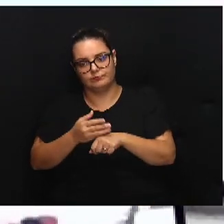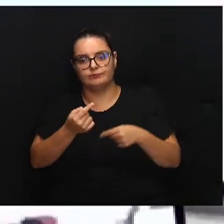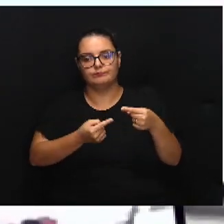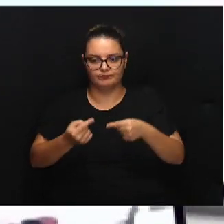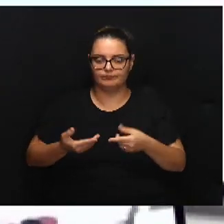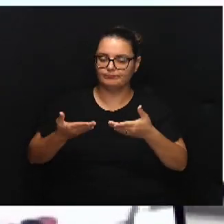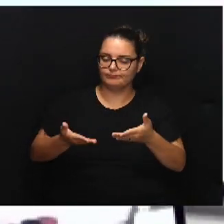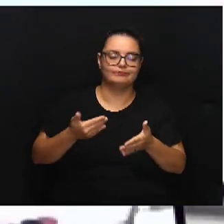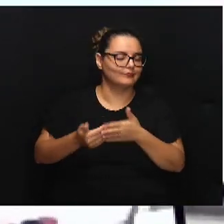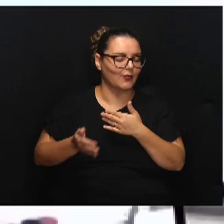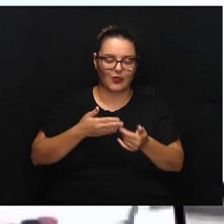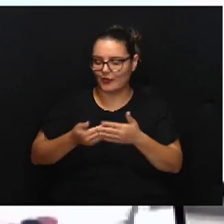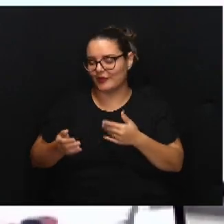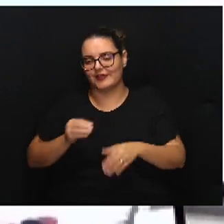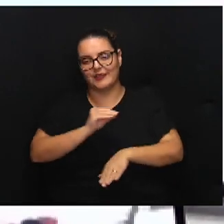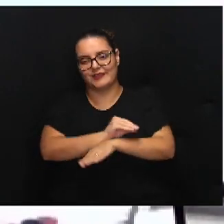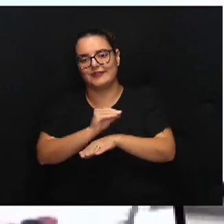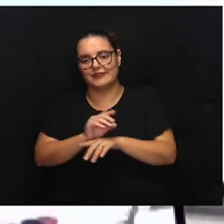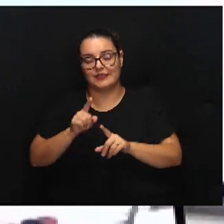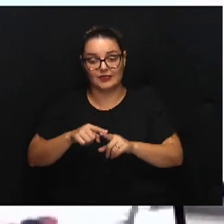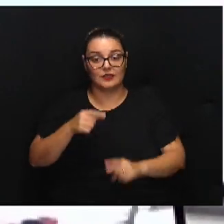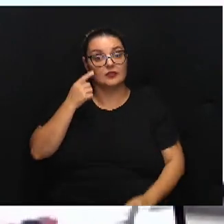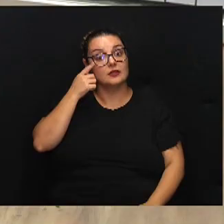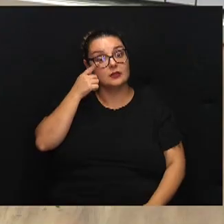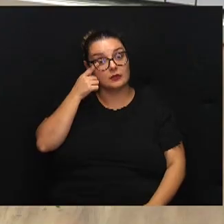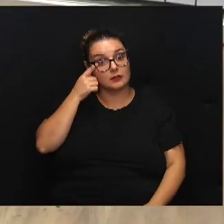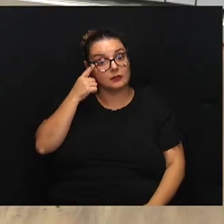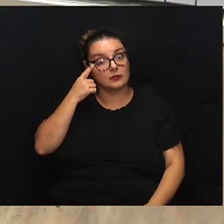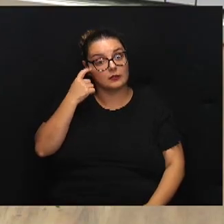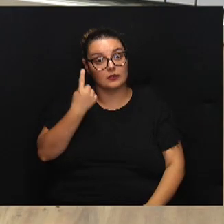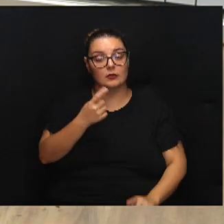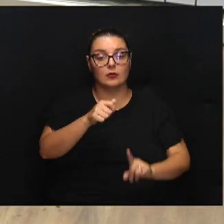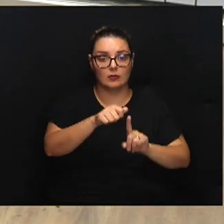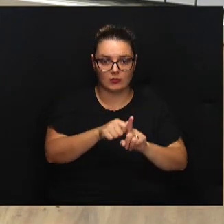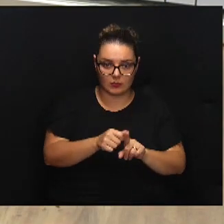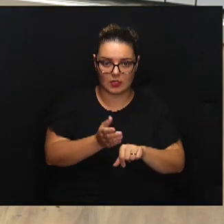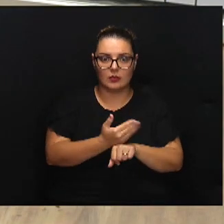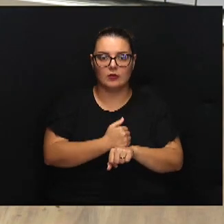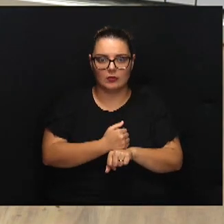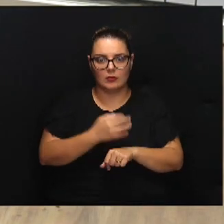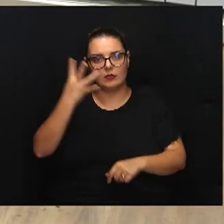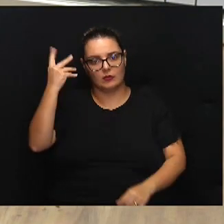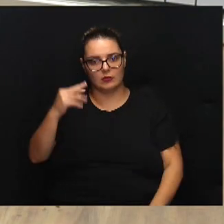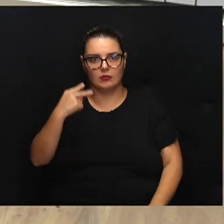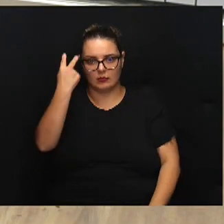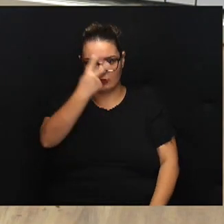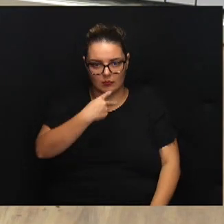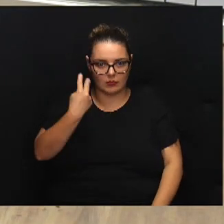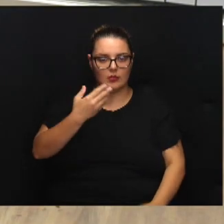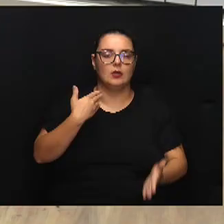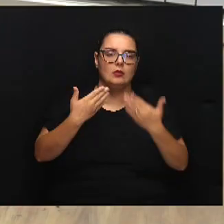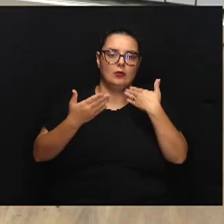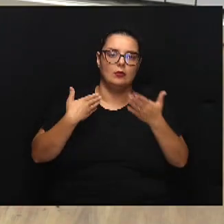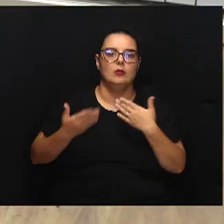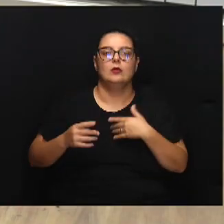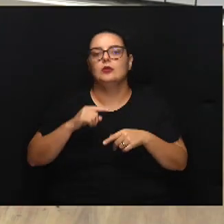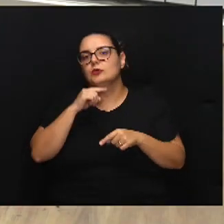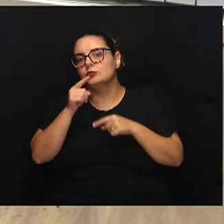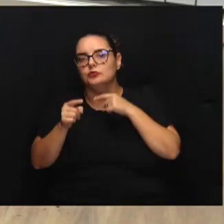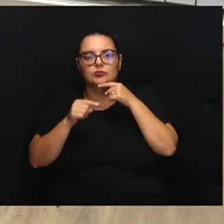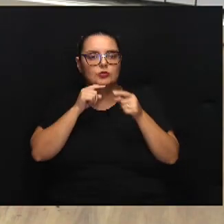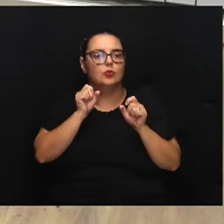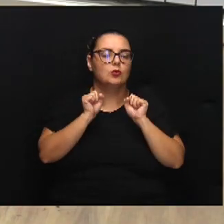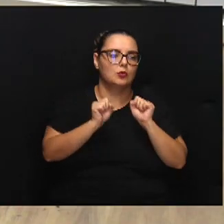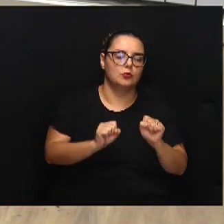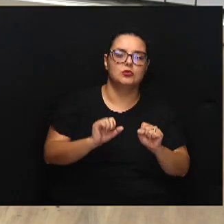caso. Qualquer tipo de cuidado. E um mês antes teve um curso teórico durante 2 horas que ela conversou sobre dúvidas, o que